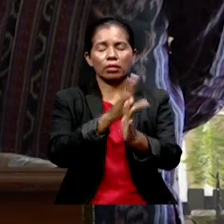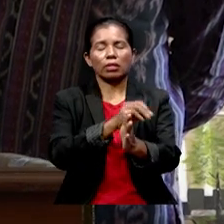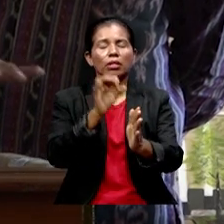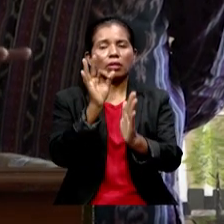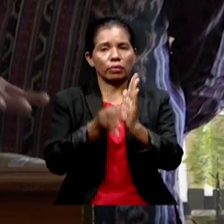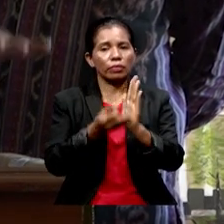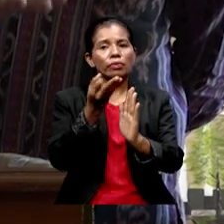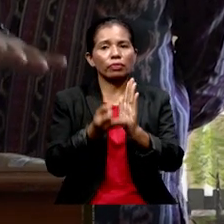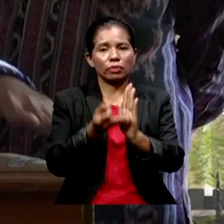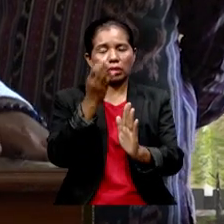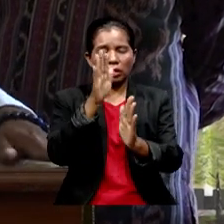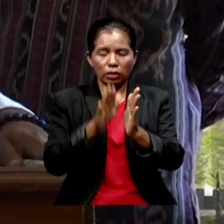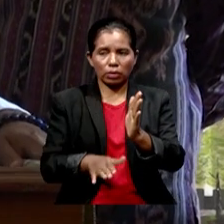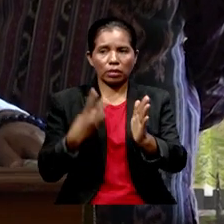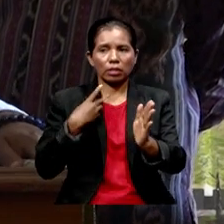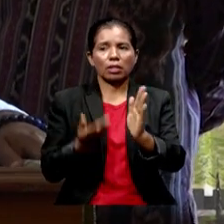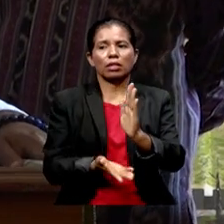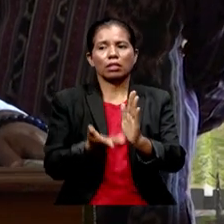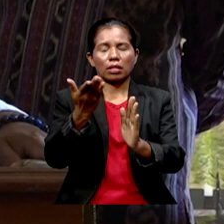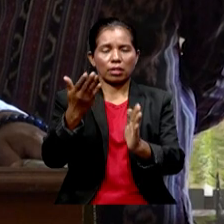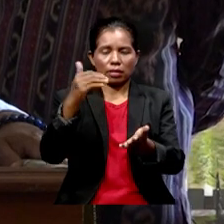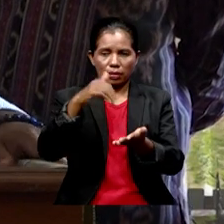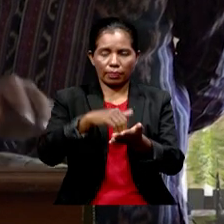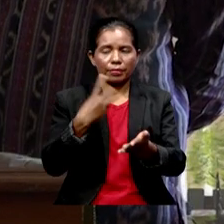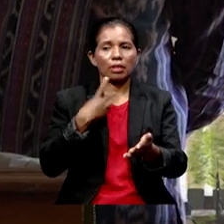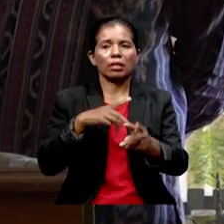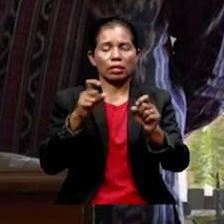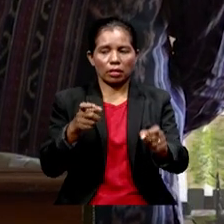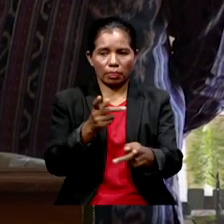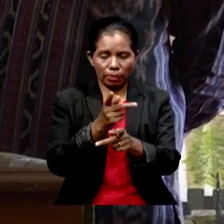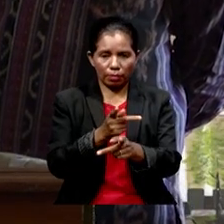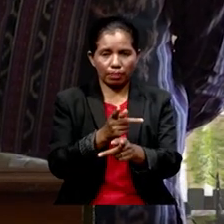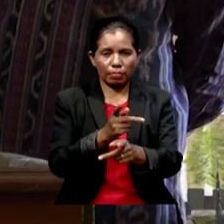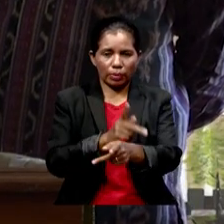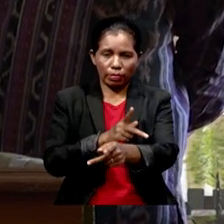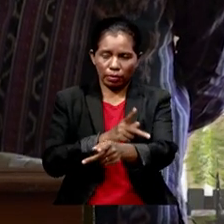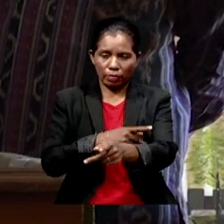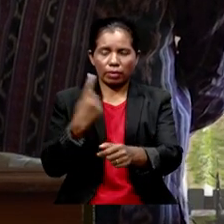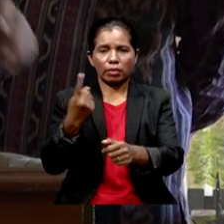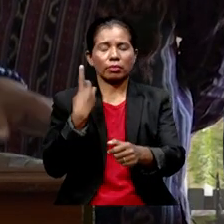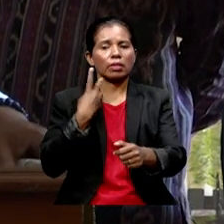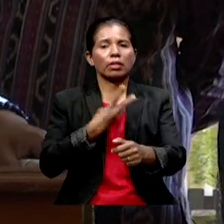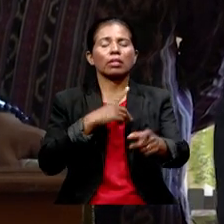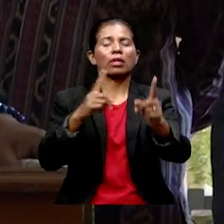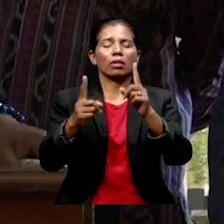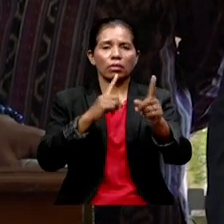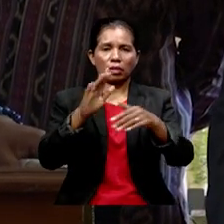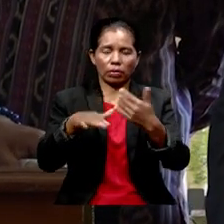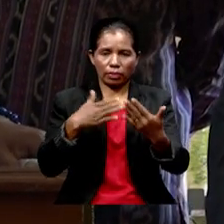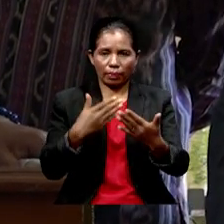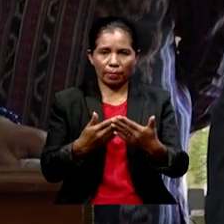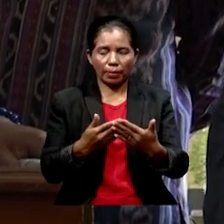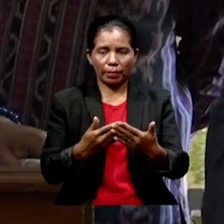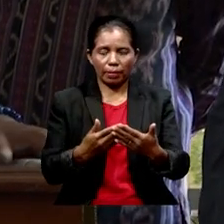nia exigência ida mas que tem que sair nia produção ita mos tem que promove na fatin ita nia modelo culinário sira ne